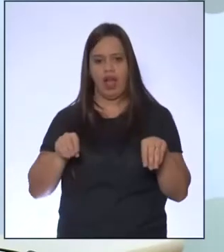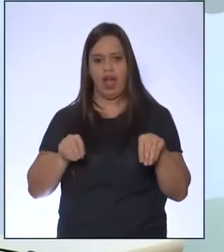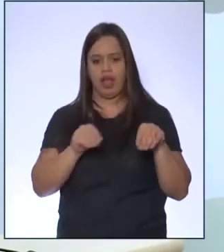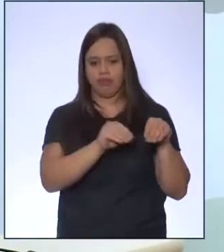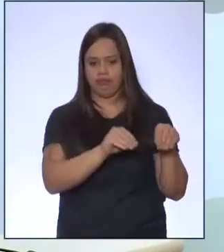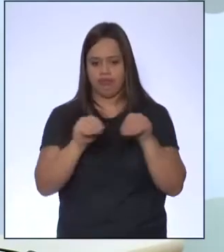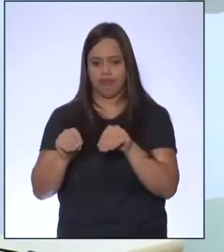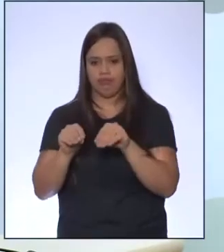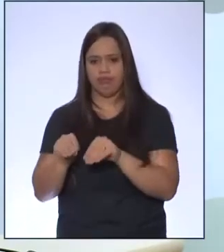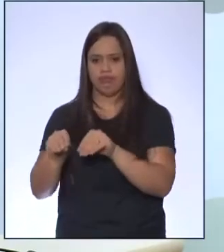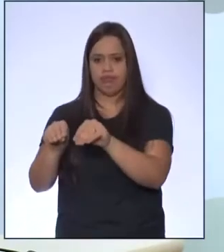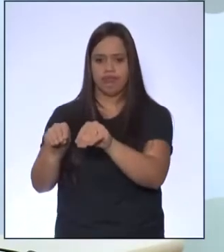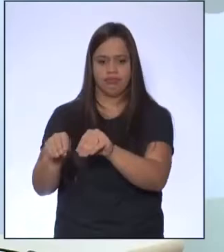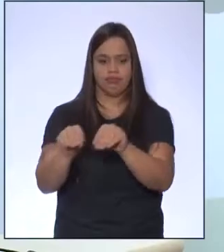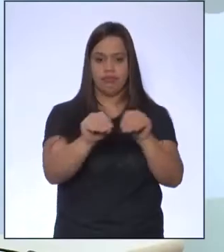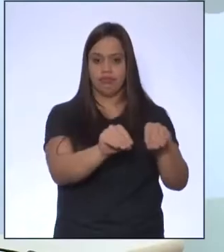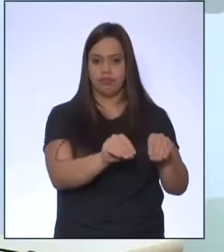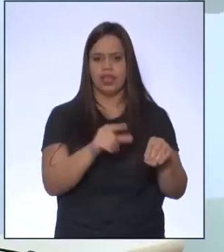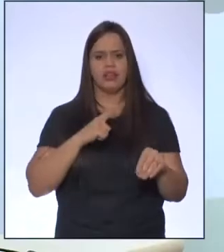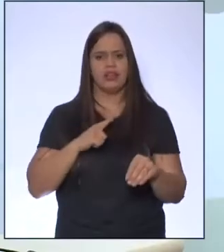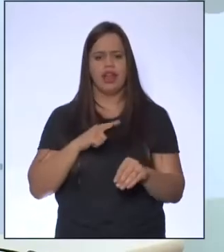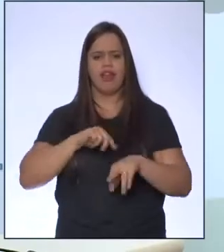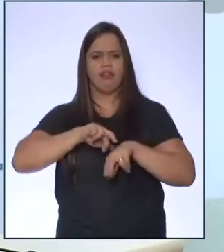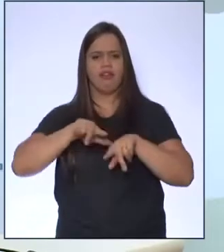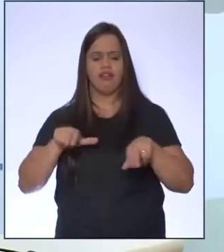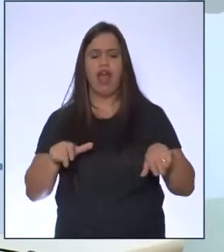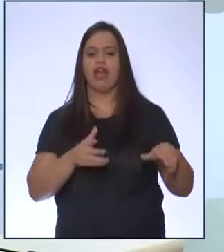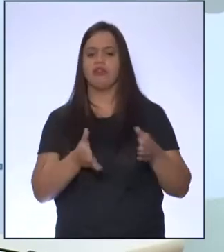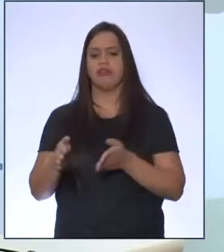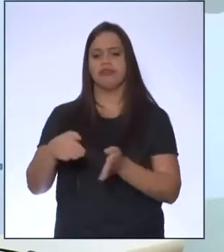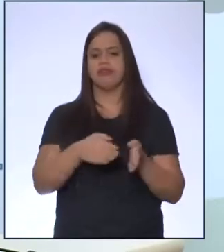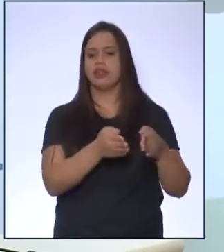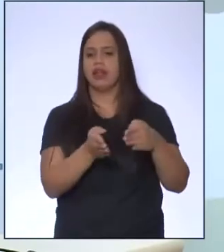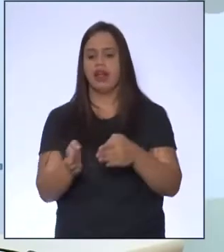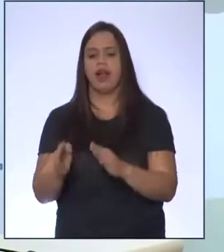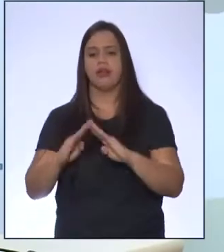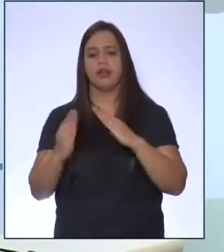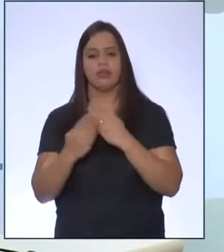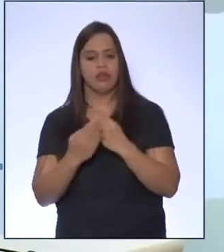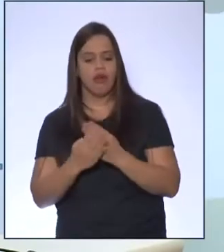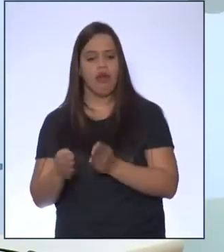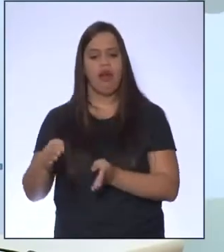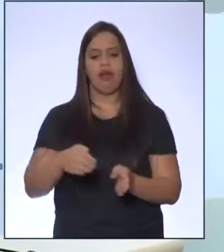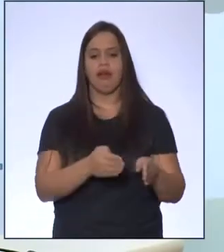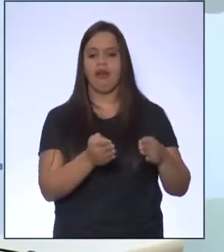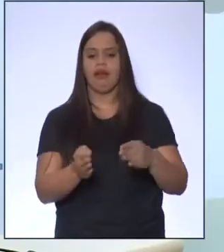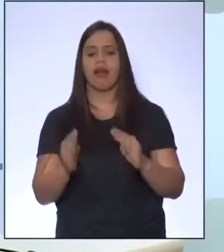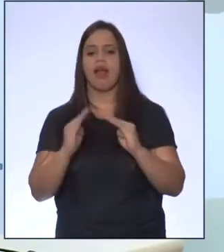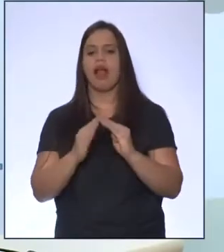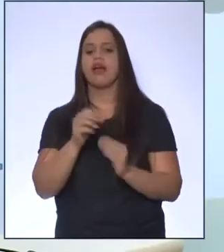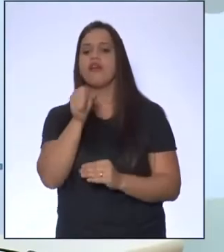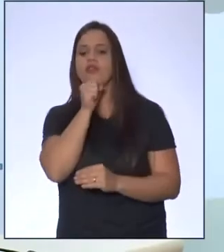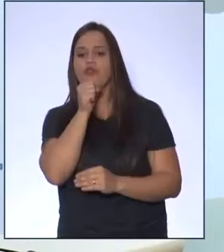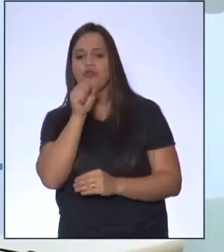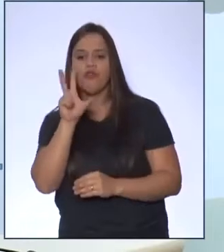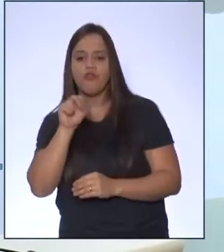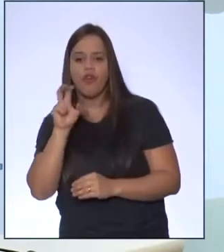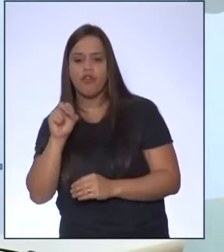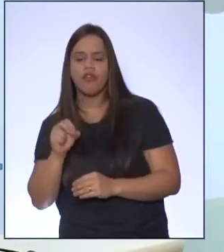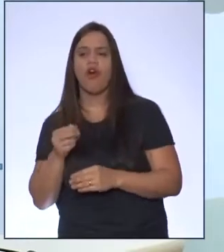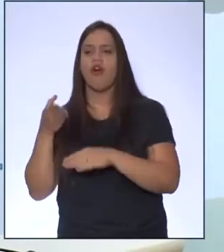deslocamentos, né? Temos várias rotas para ir à escola, para ir à casa dos nossos avós, dos nossos amigos,